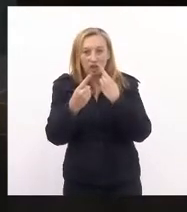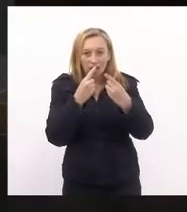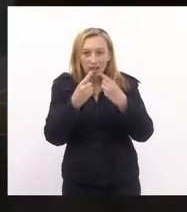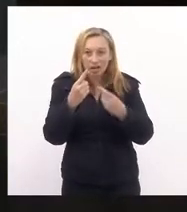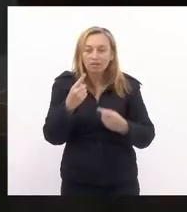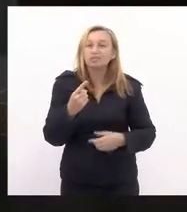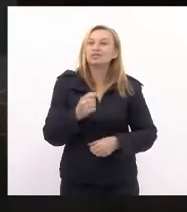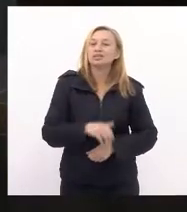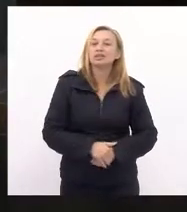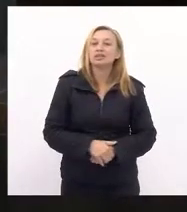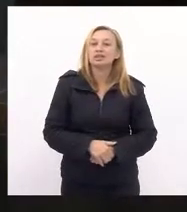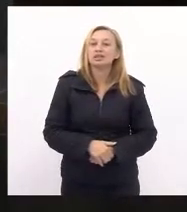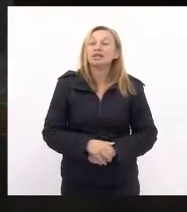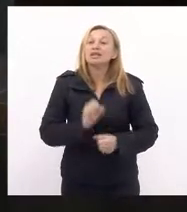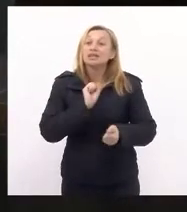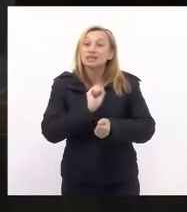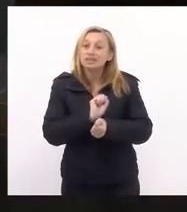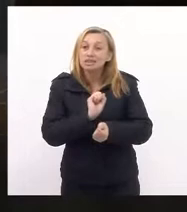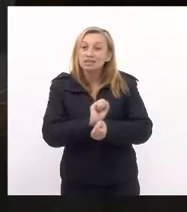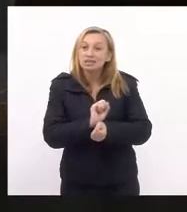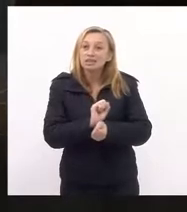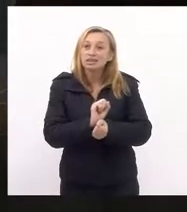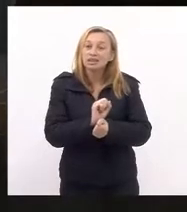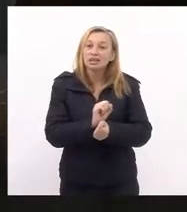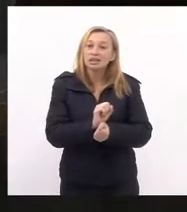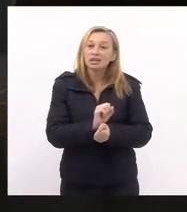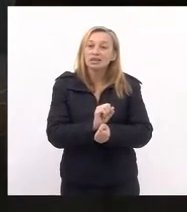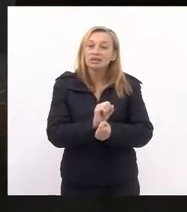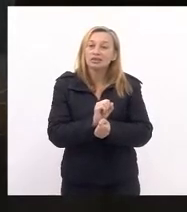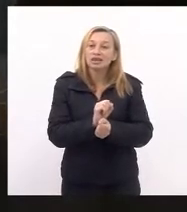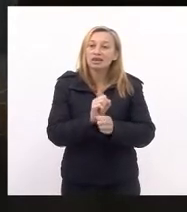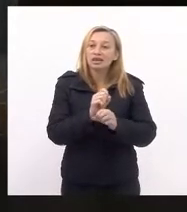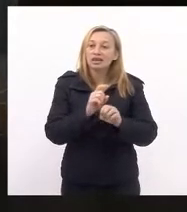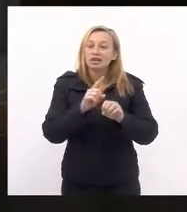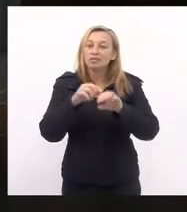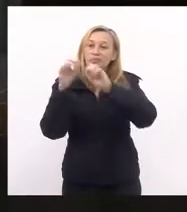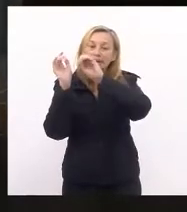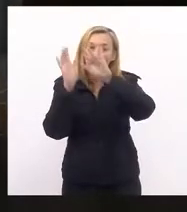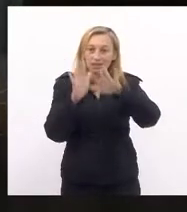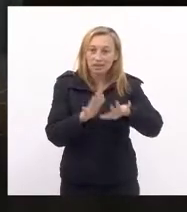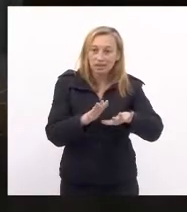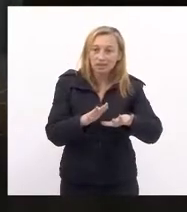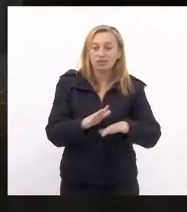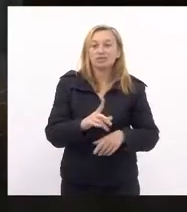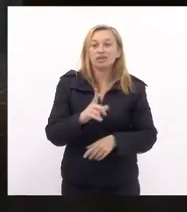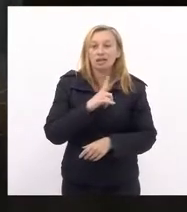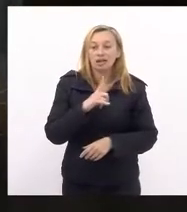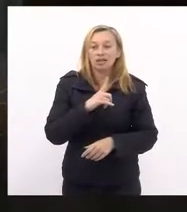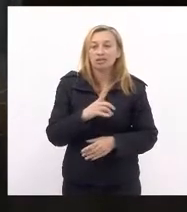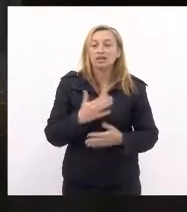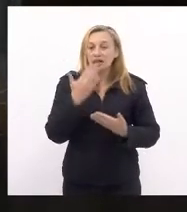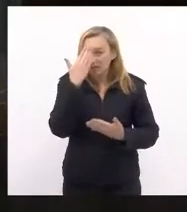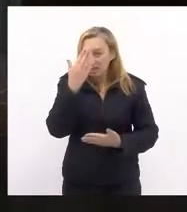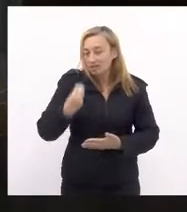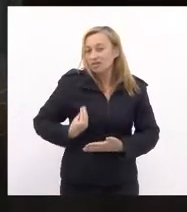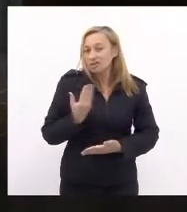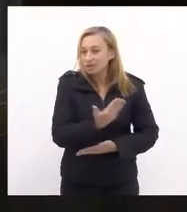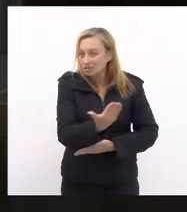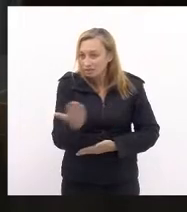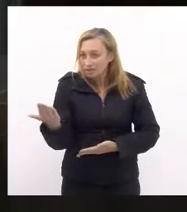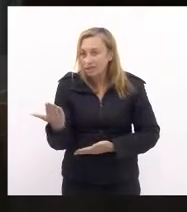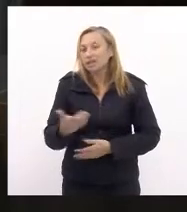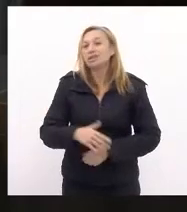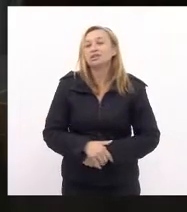apostou no diálogo e que espero que vá colher os frutos com muita glória. Agradecer a presença de cada um e de cada